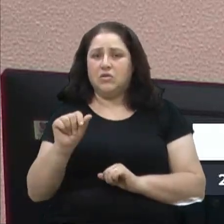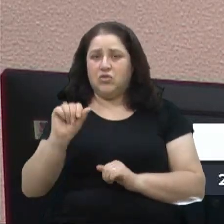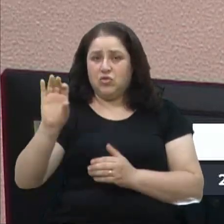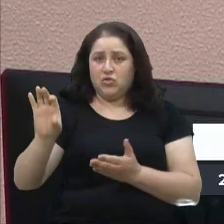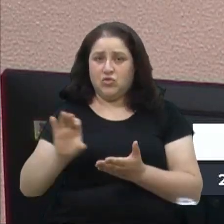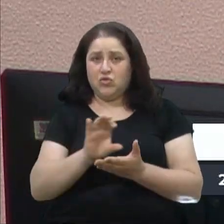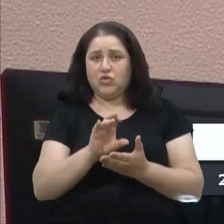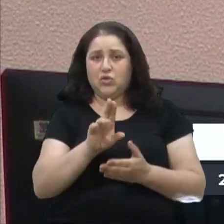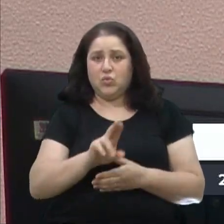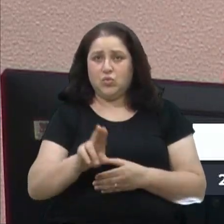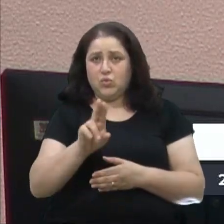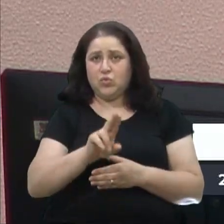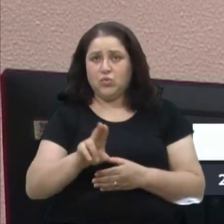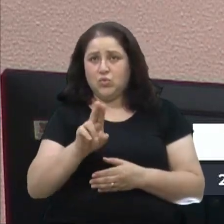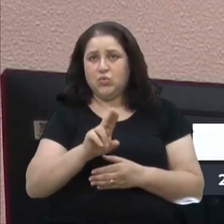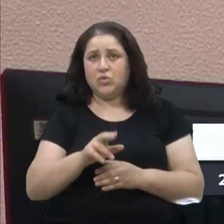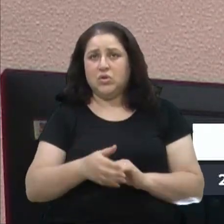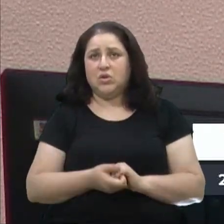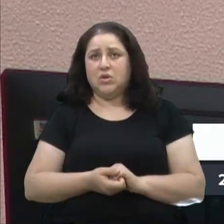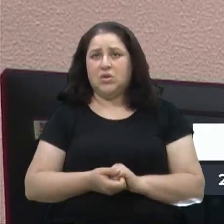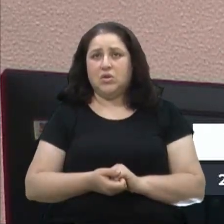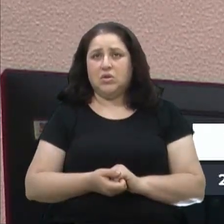valores, né, para